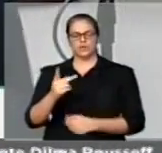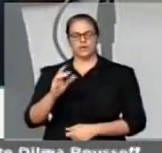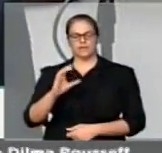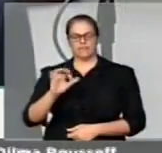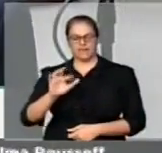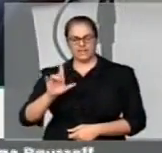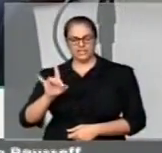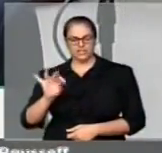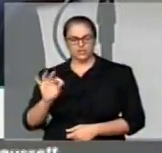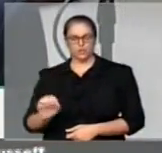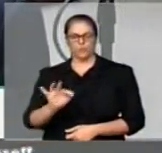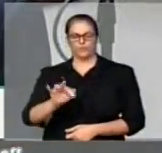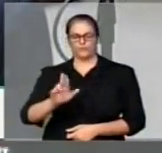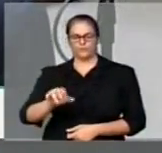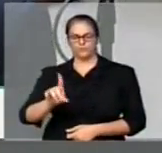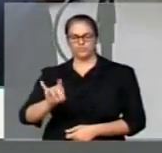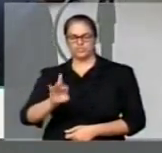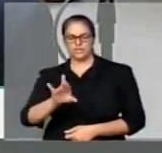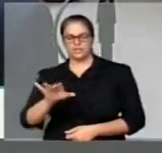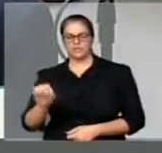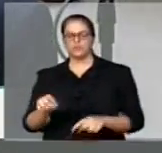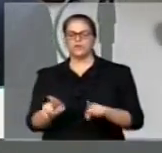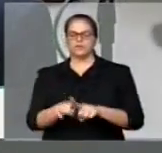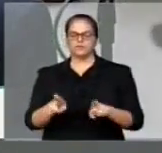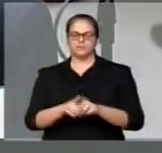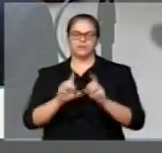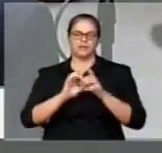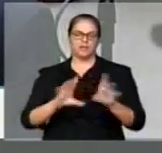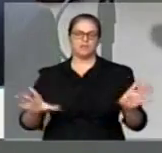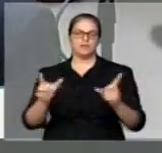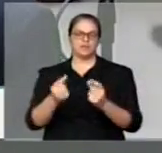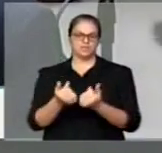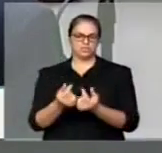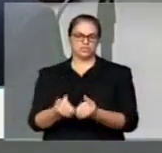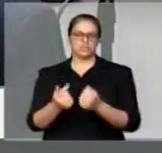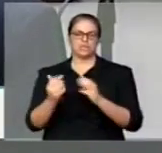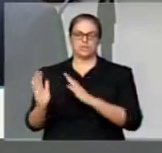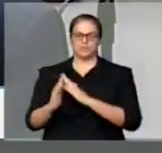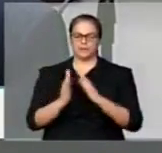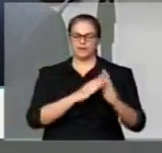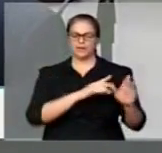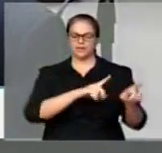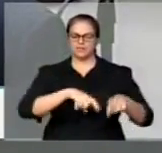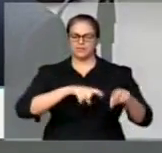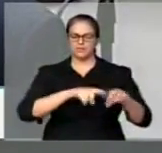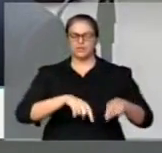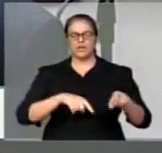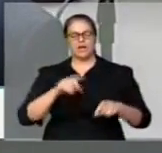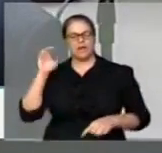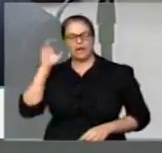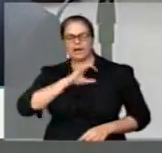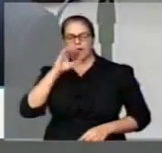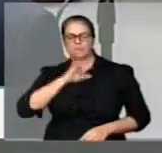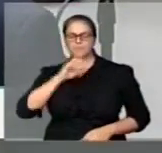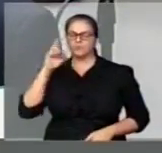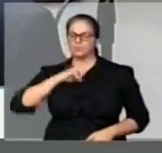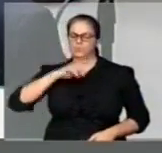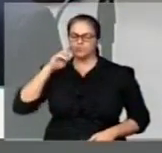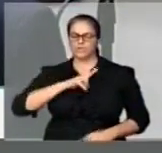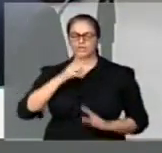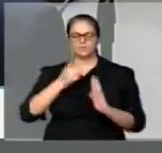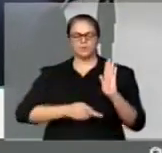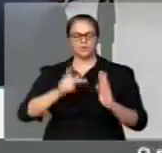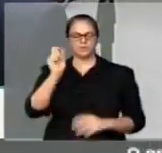fundiário, mas também da liberação de recursos para habitação rural de forma imediata do